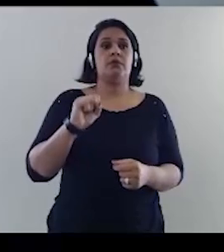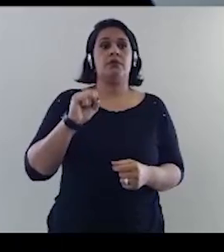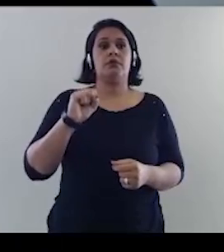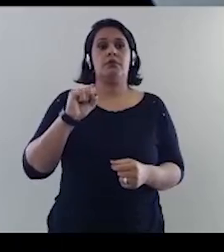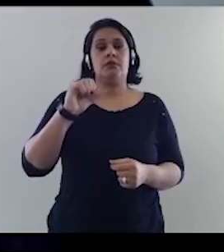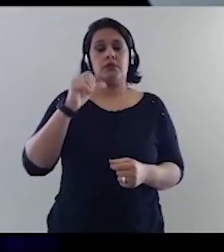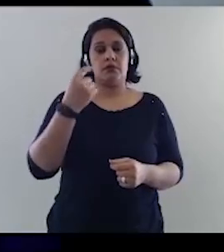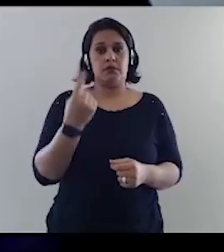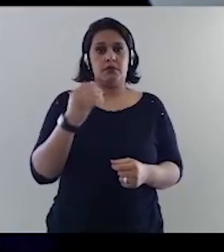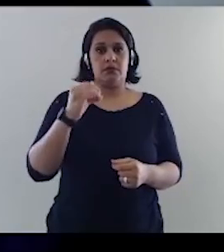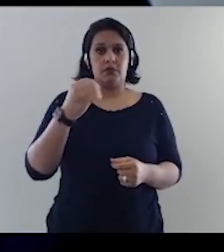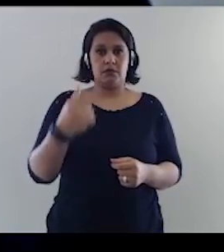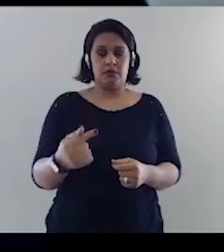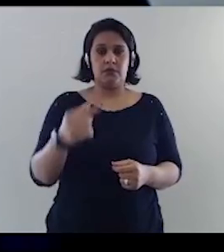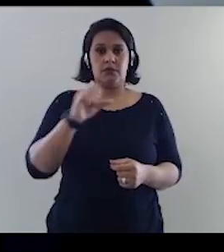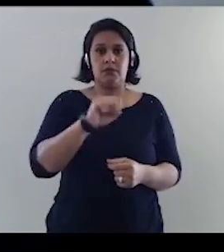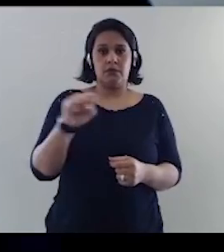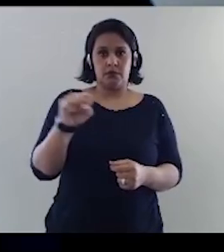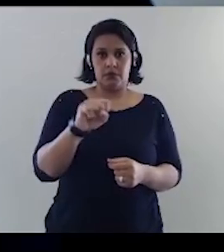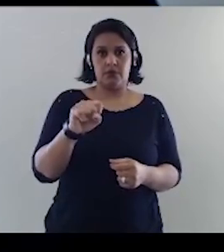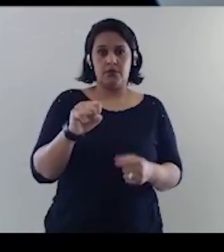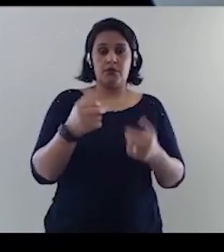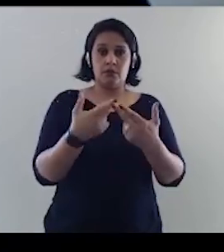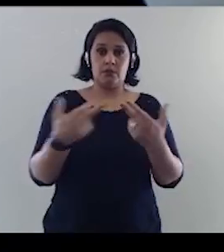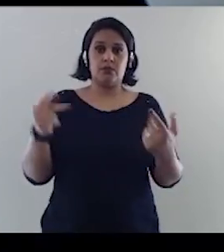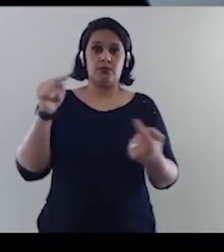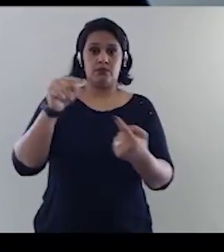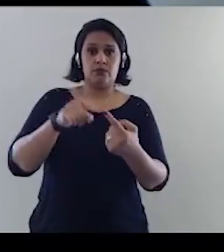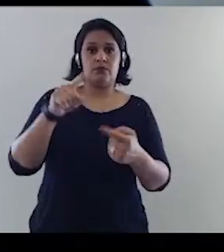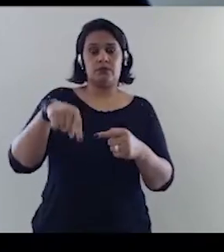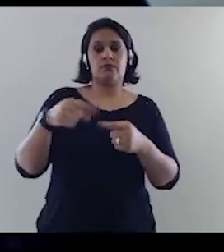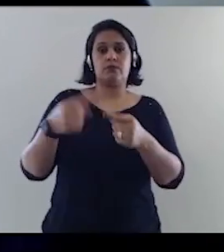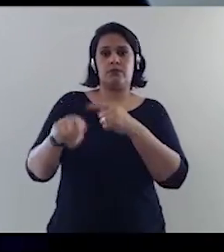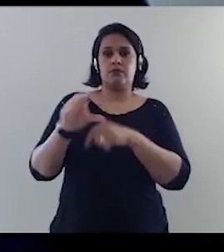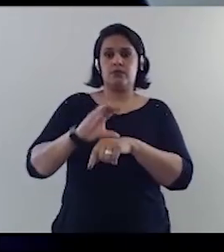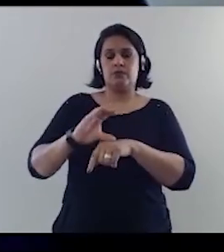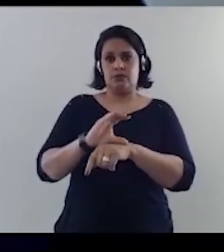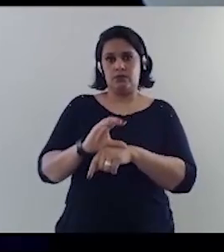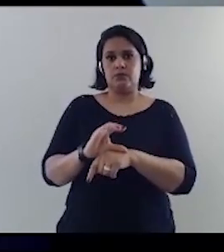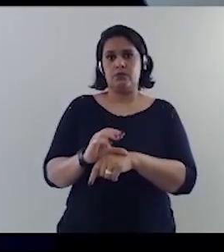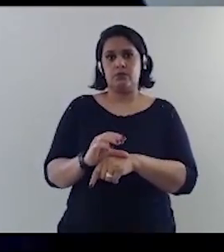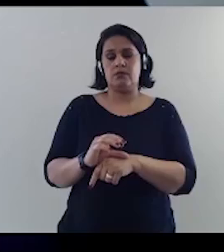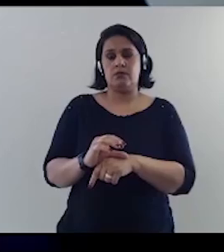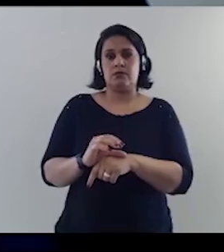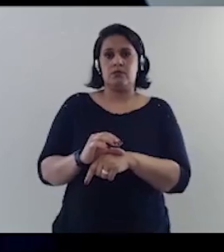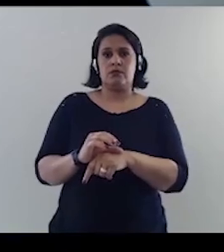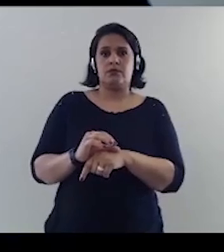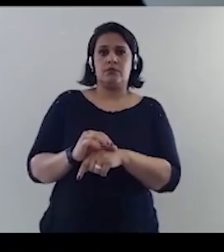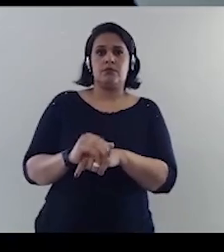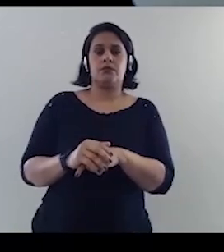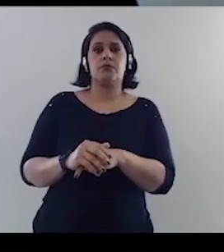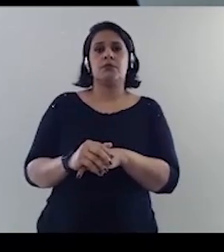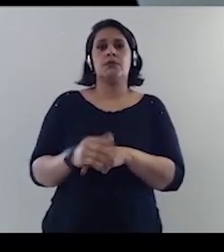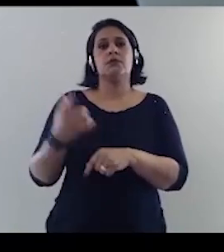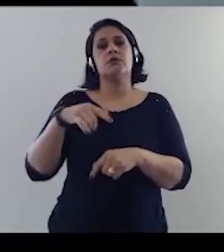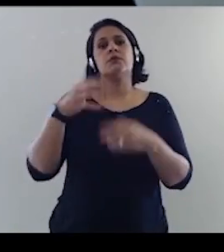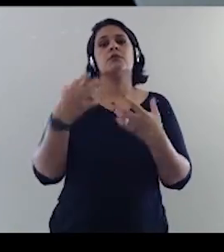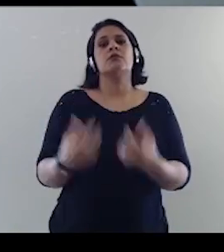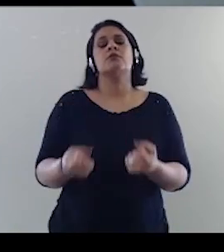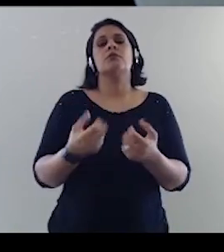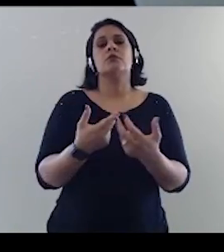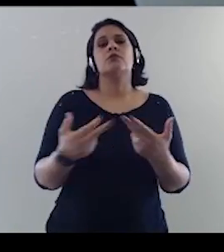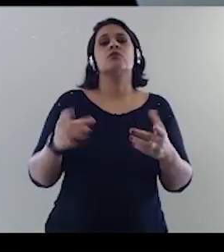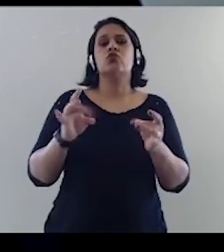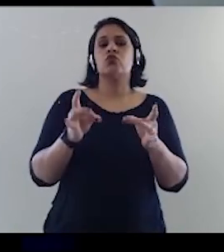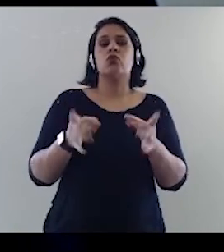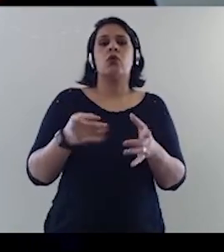disse: despedimento por razões objetivas é inconstitucional. Só admitimos o despedimento por razões subjetivas, portanto, razões imputáveis ao